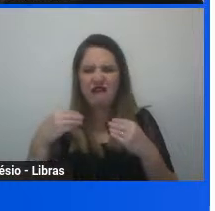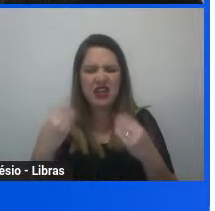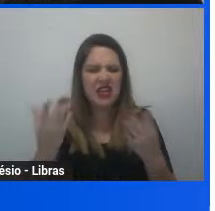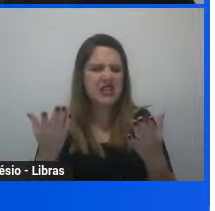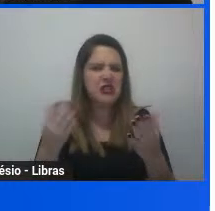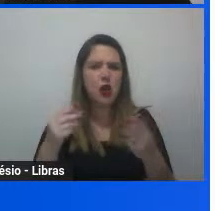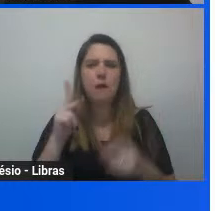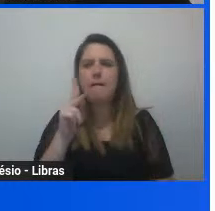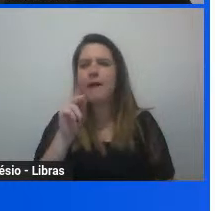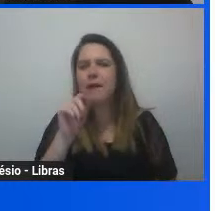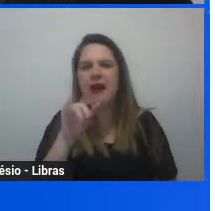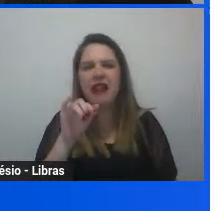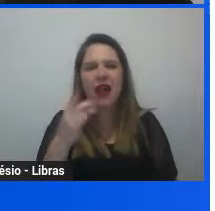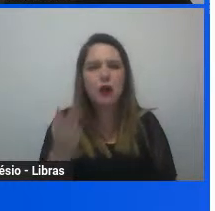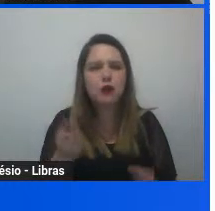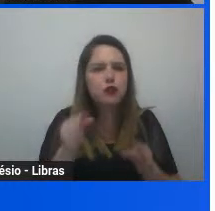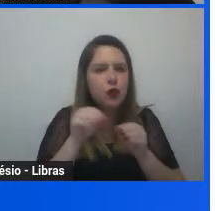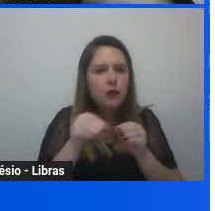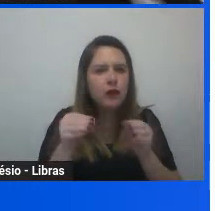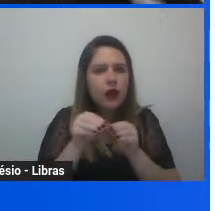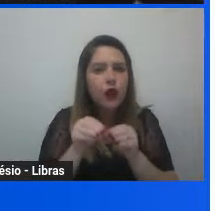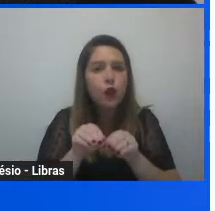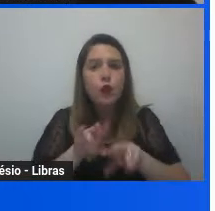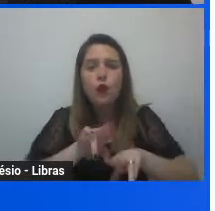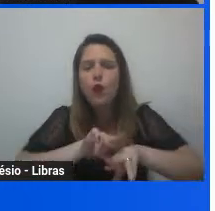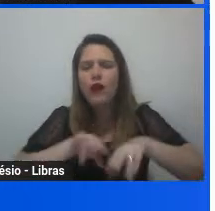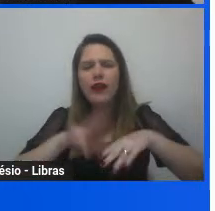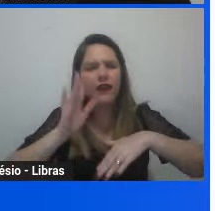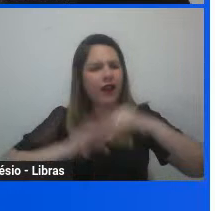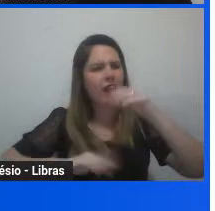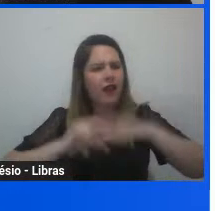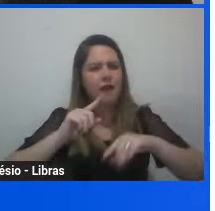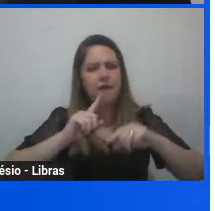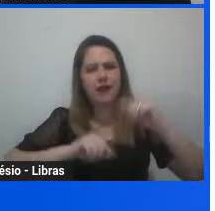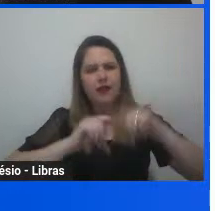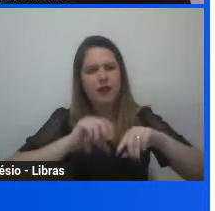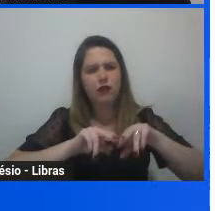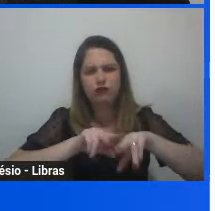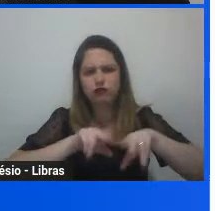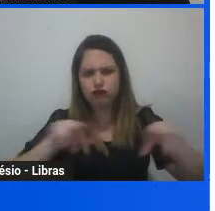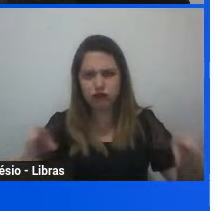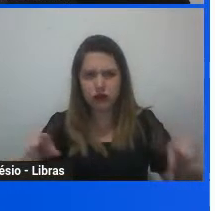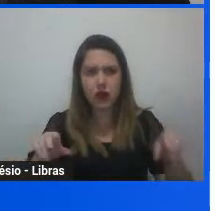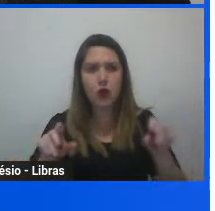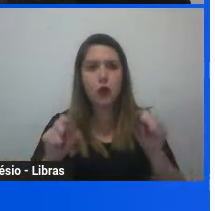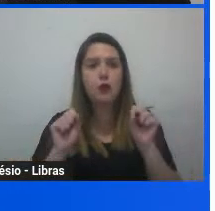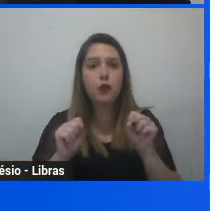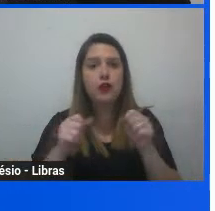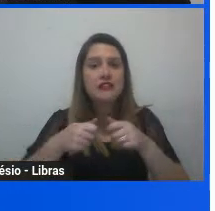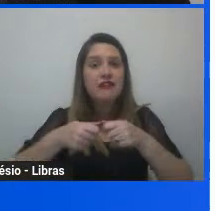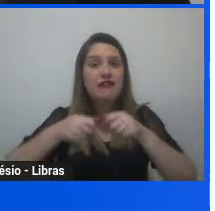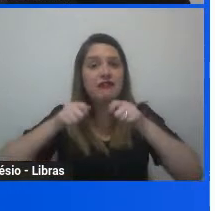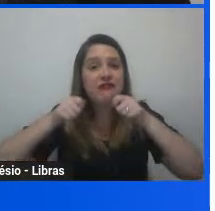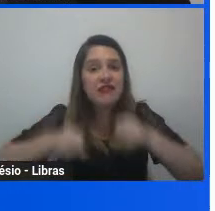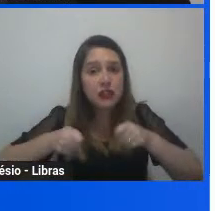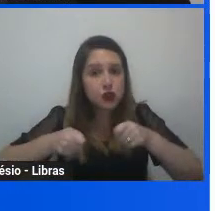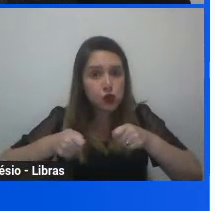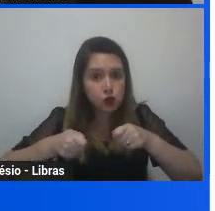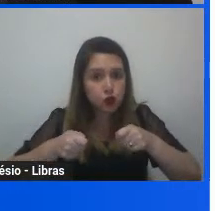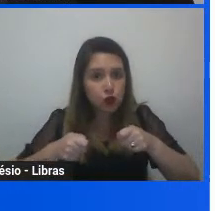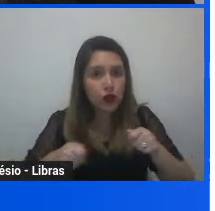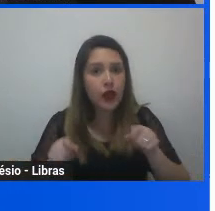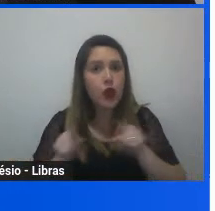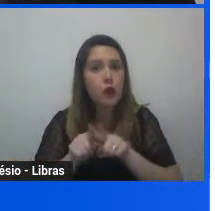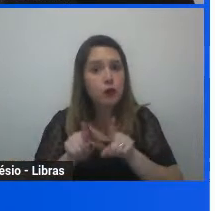dobrado, uma quantidade boa de jornal junto, vira algo duro, fixo, né? Eu posso